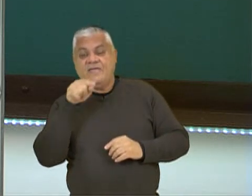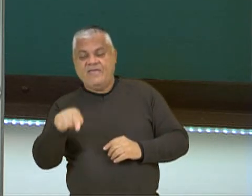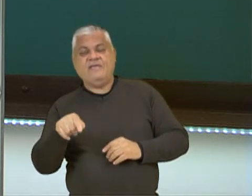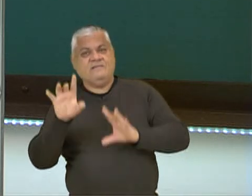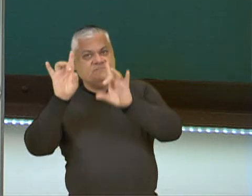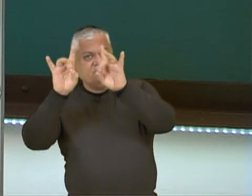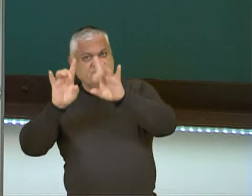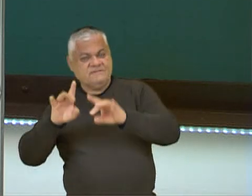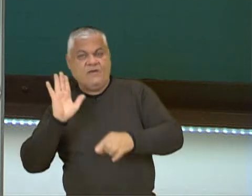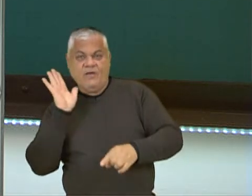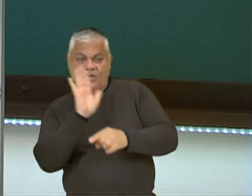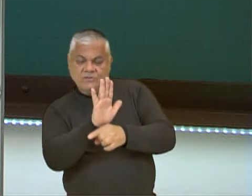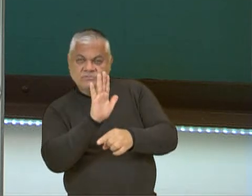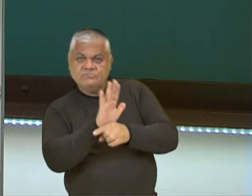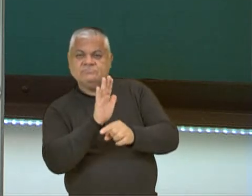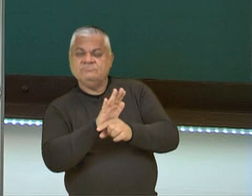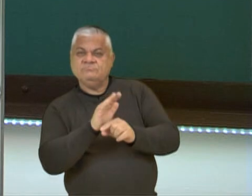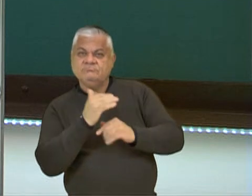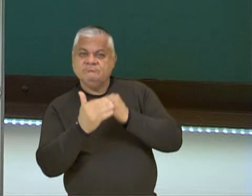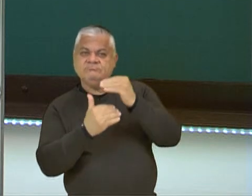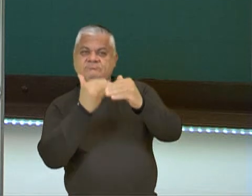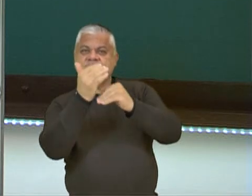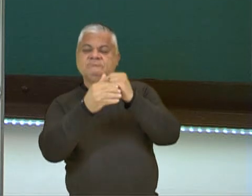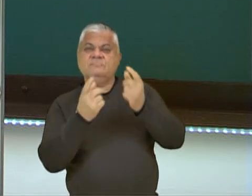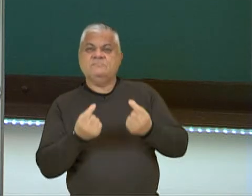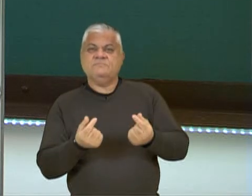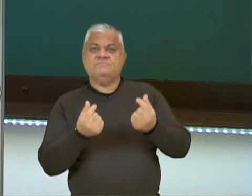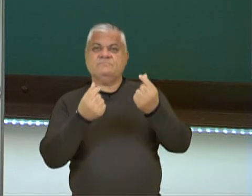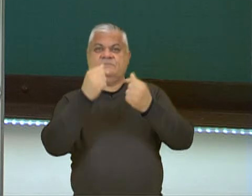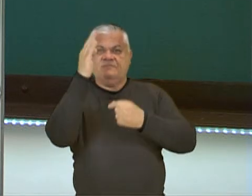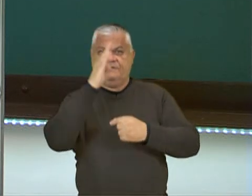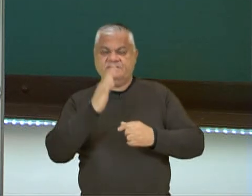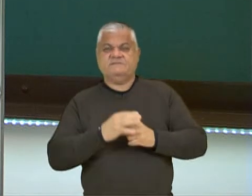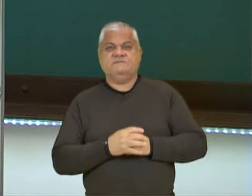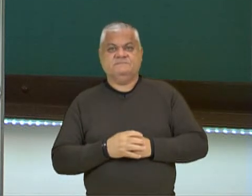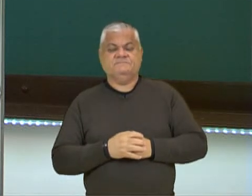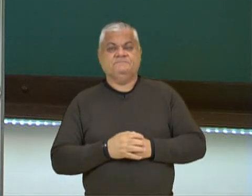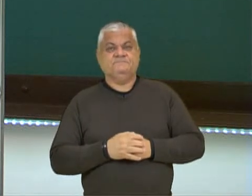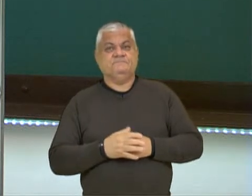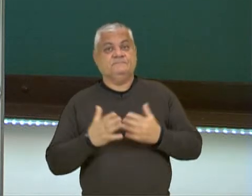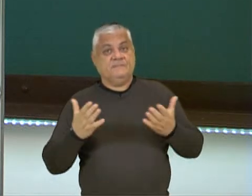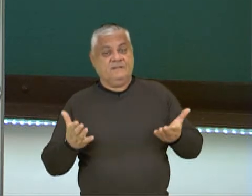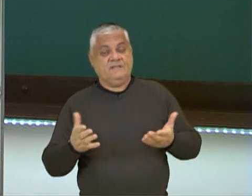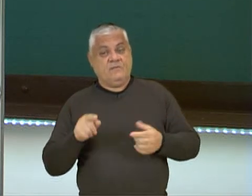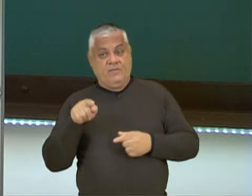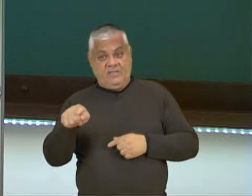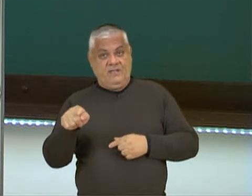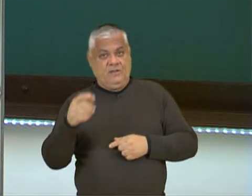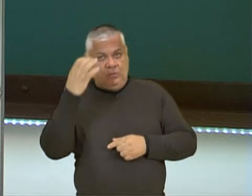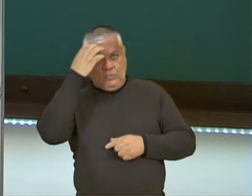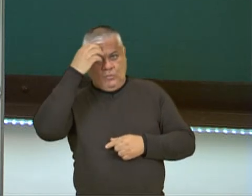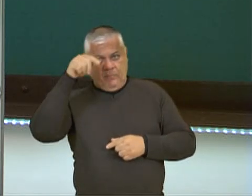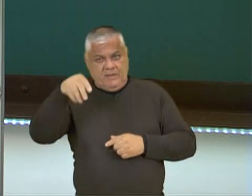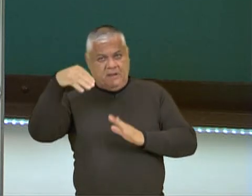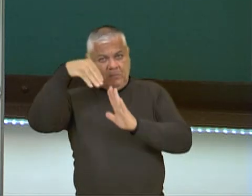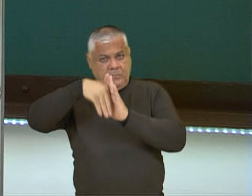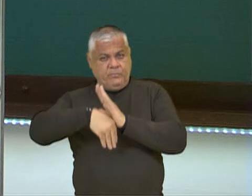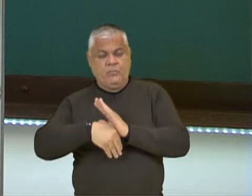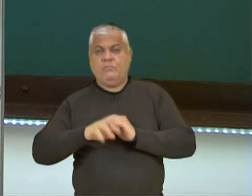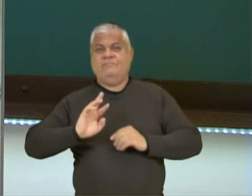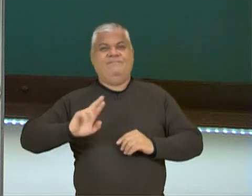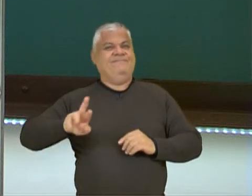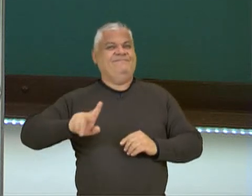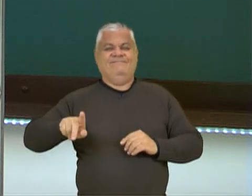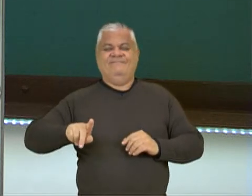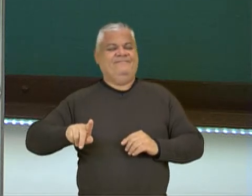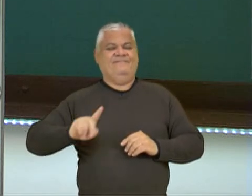destaque e contribua bastante para a produção das riquezas do Brasil, né? Então, não foi ele que contribuiu para as quedas ali